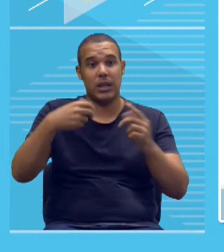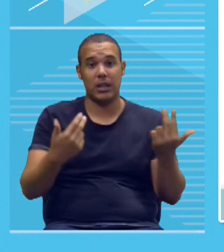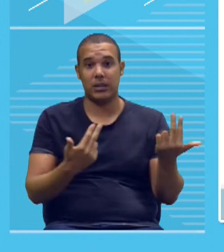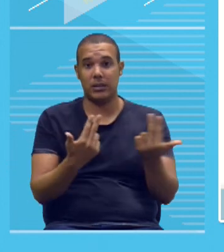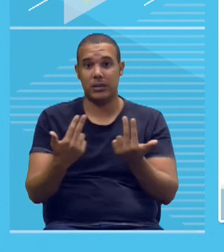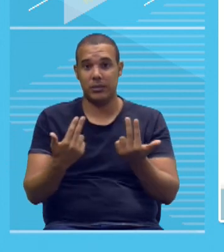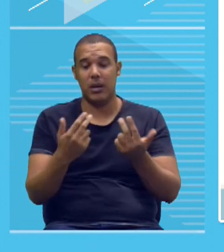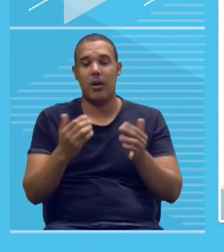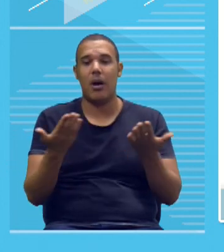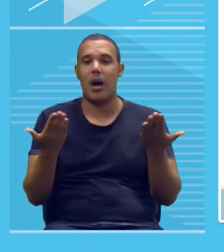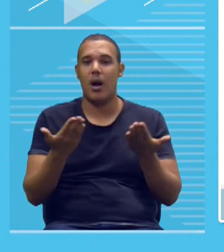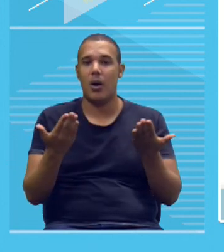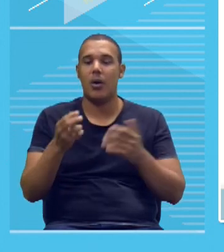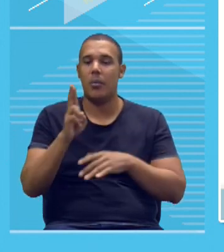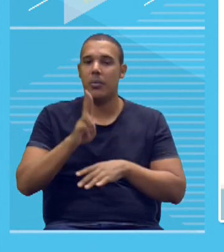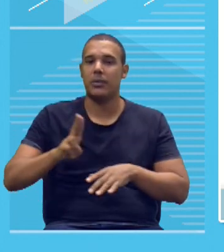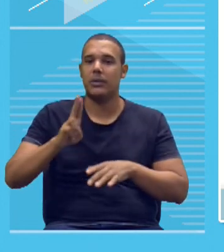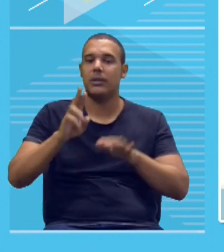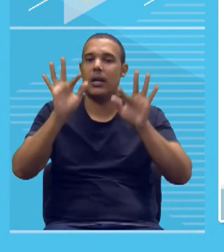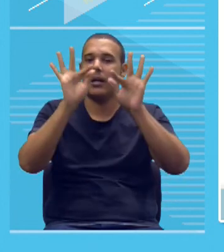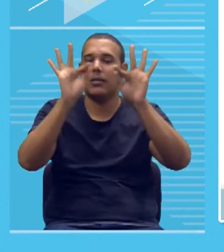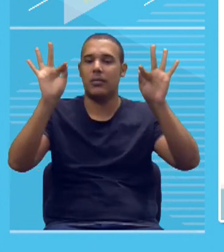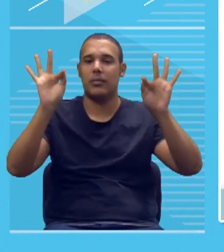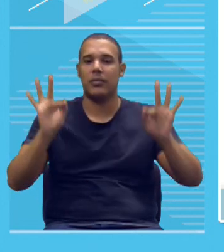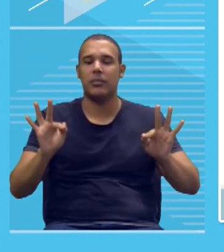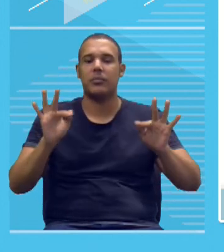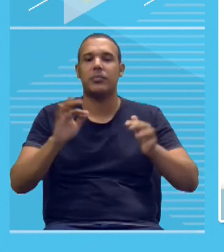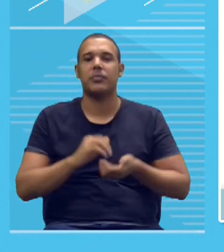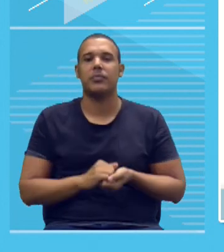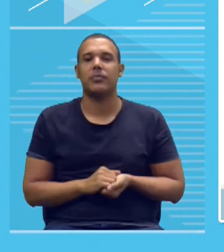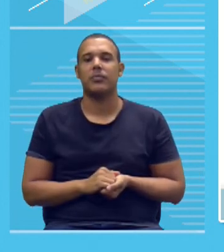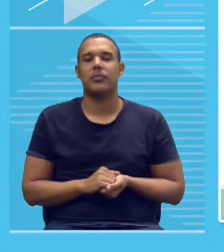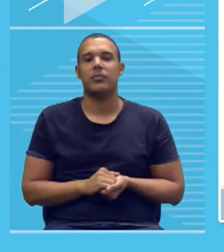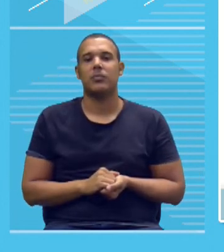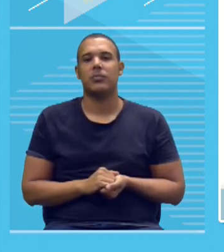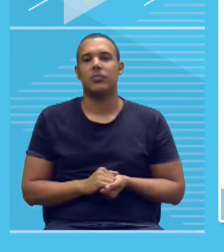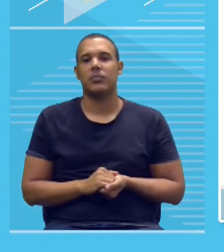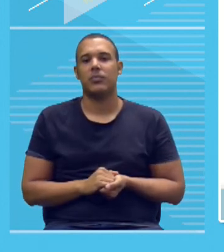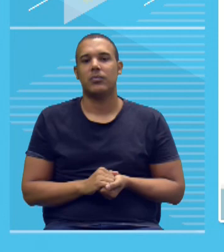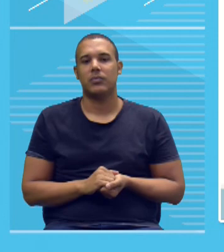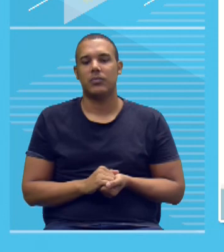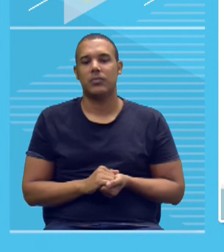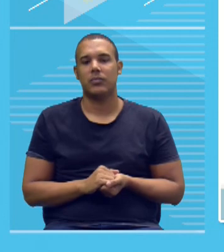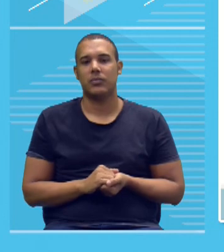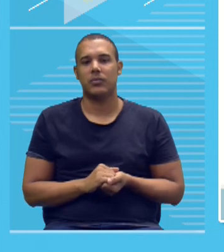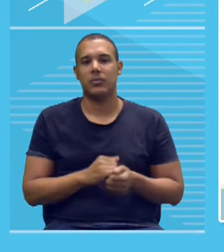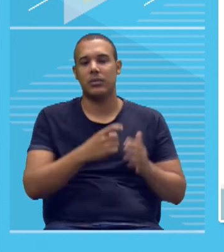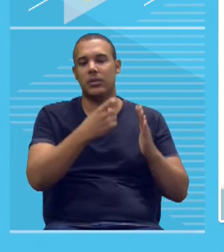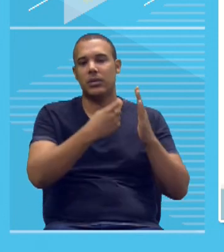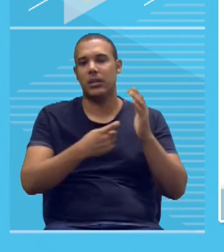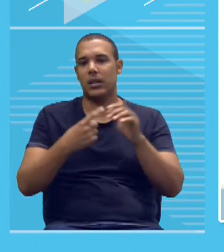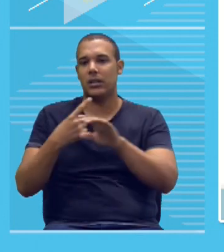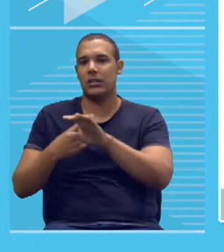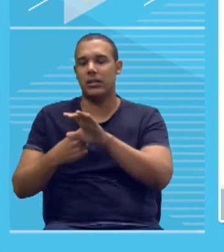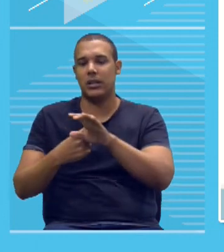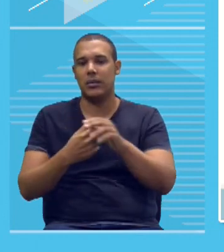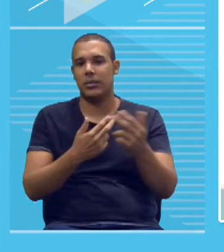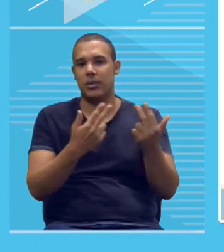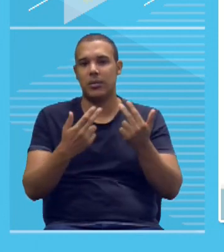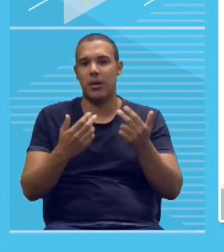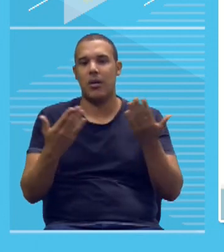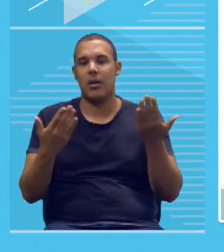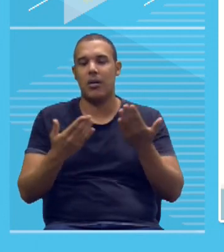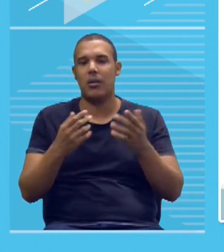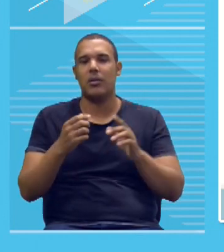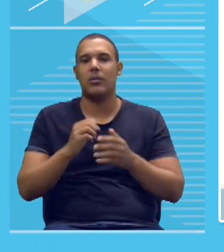eu já posso jogar na fórmula professor e depois que taxa e tempo estão na mesma unidade eu sei que juros